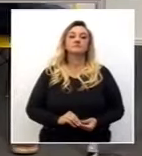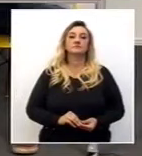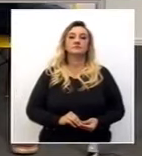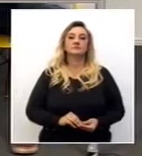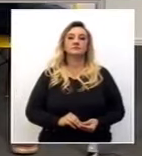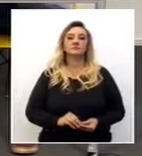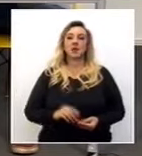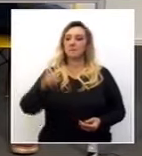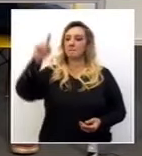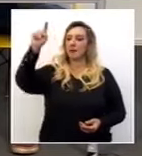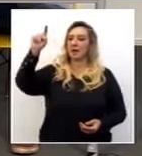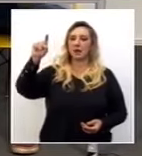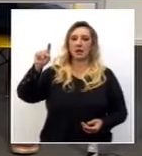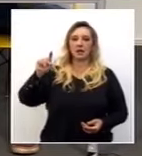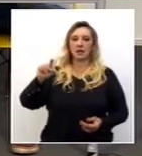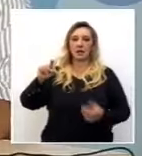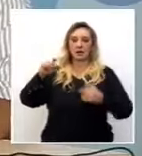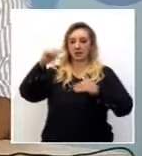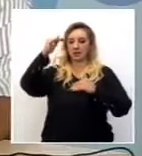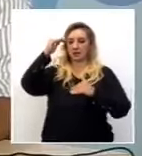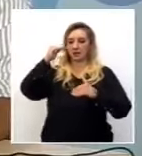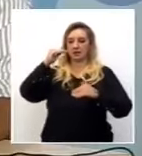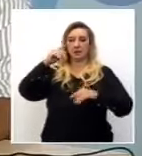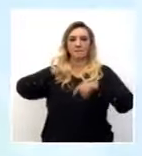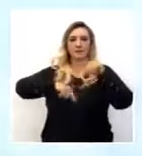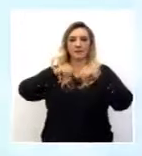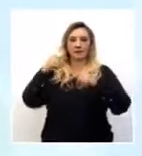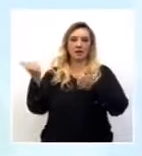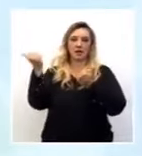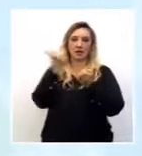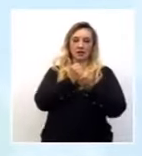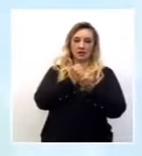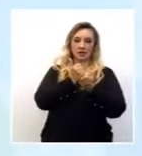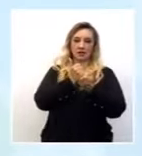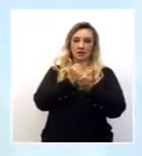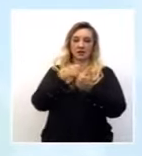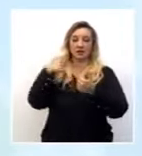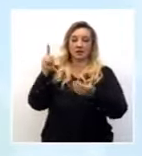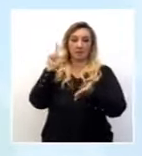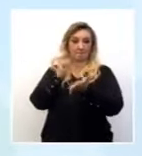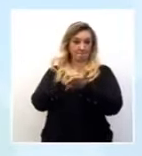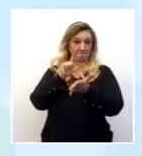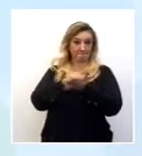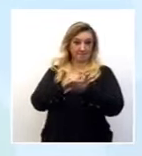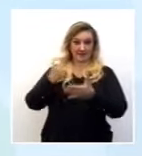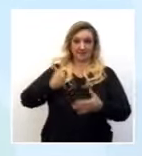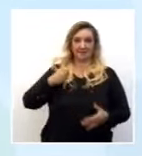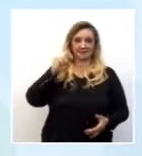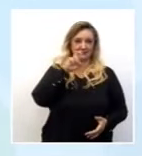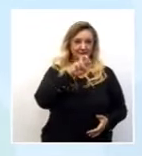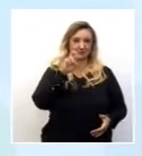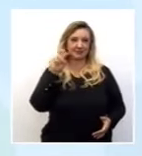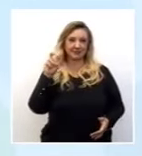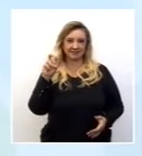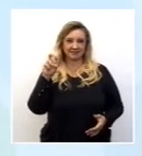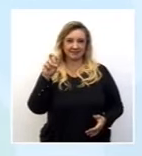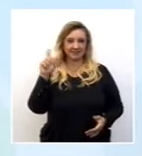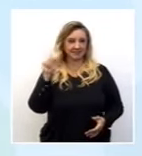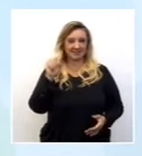de rolagem, materiais de apoio, aí por fim a tal página 56, Isso. Né? E não